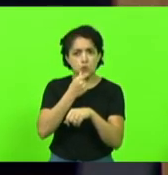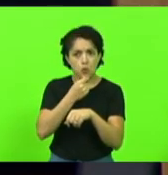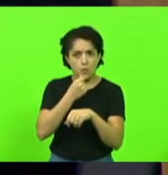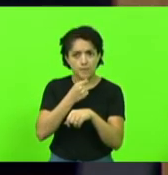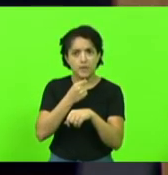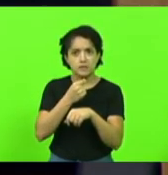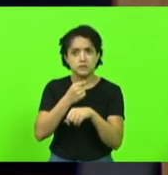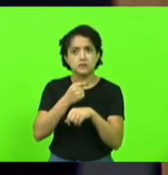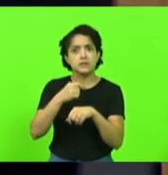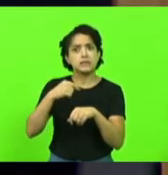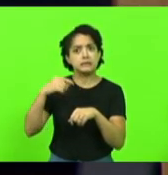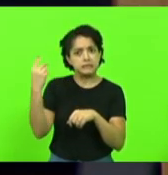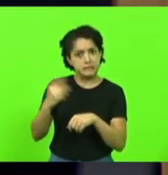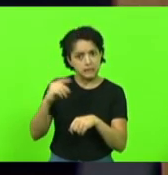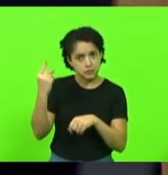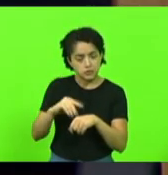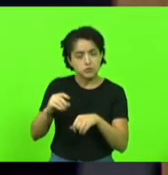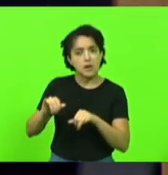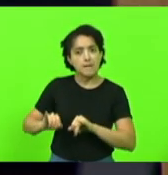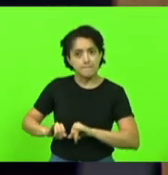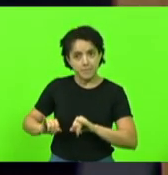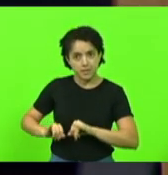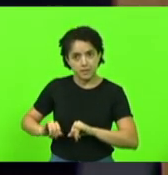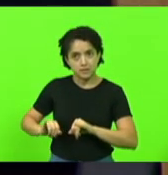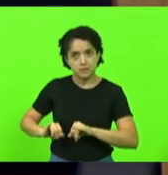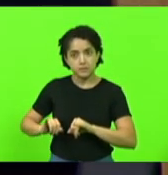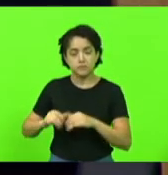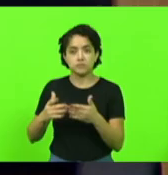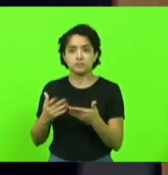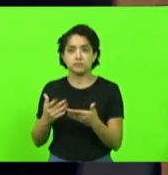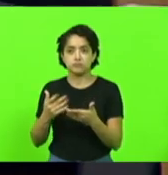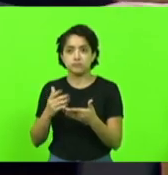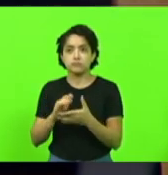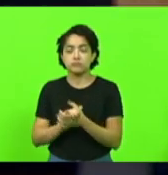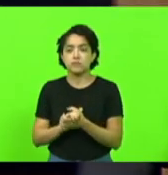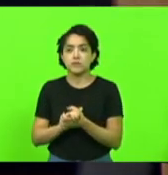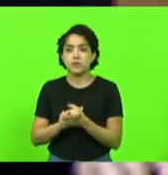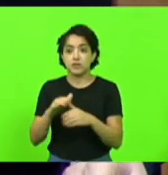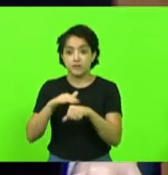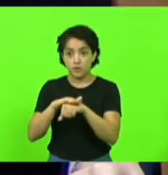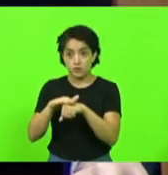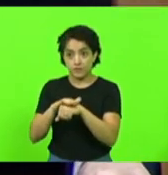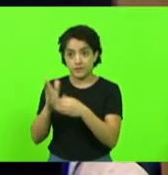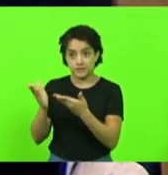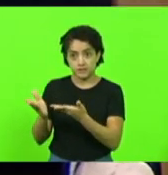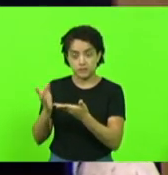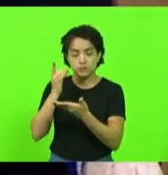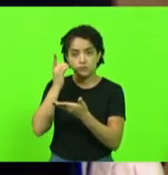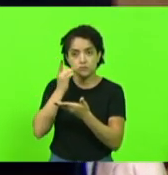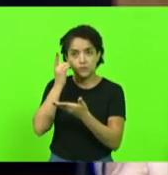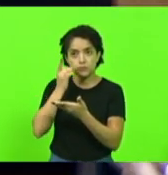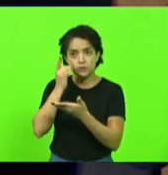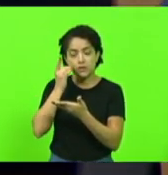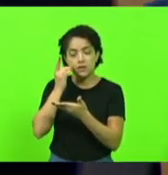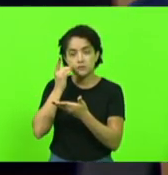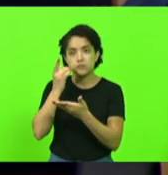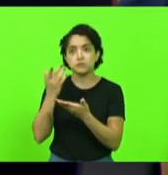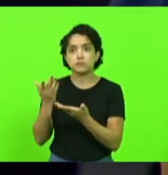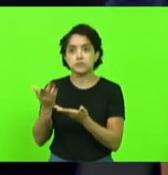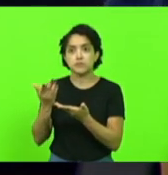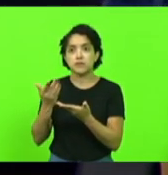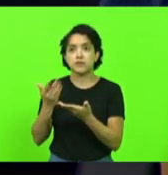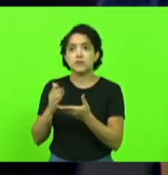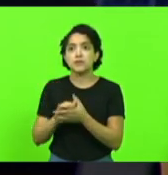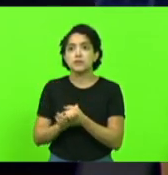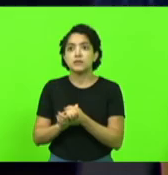por mulheres. O menino estava conversando aqui com o deputado Maurício Kudilark, nessa votação,